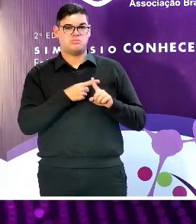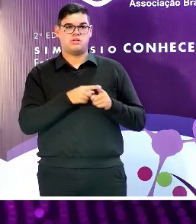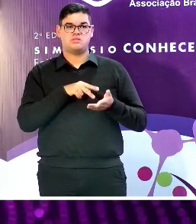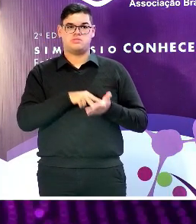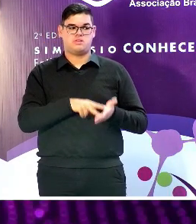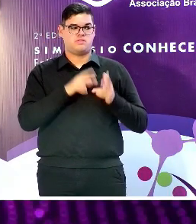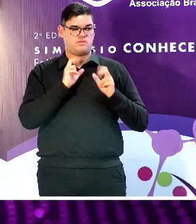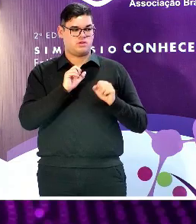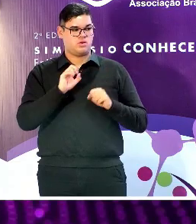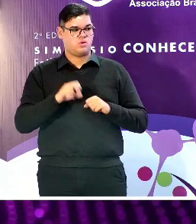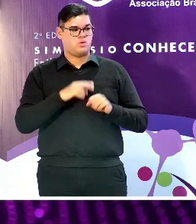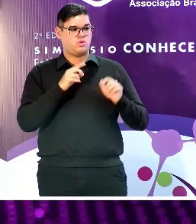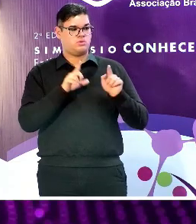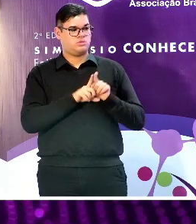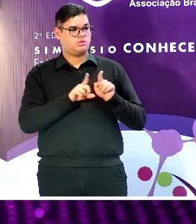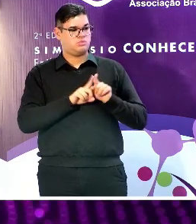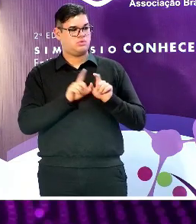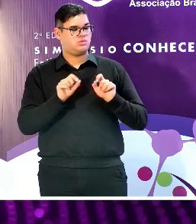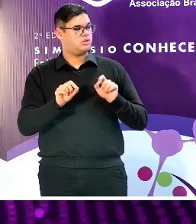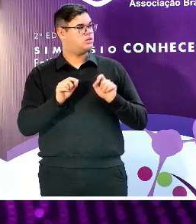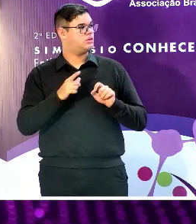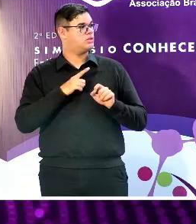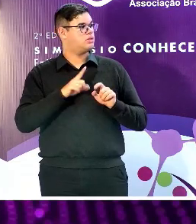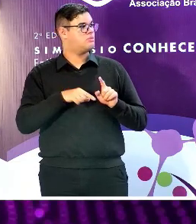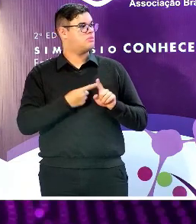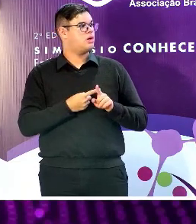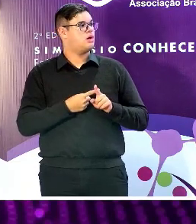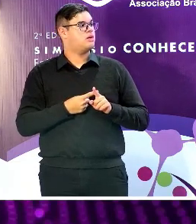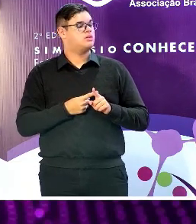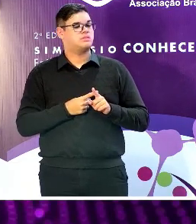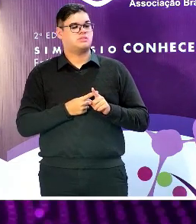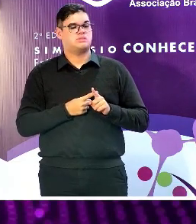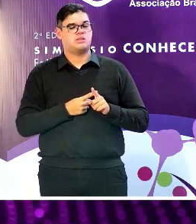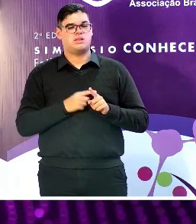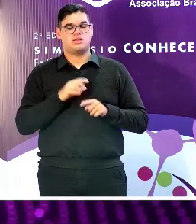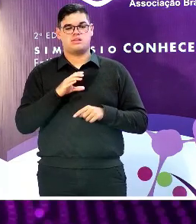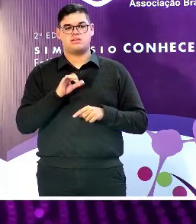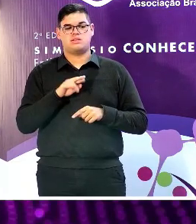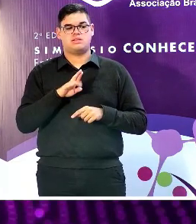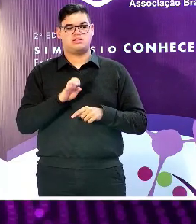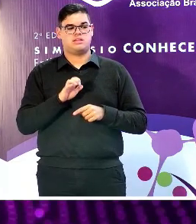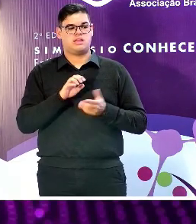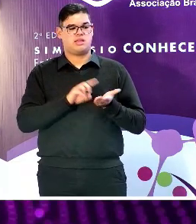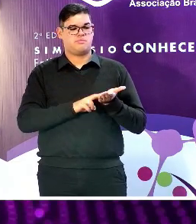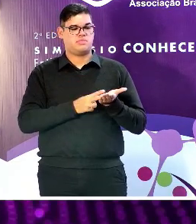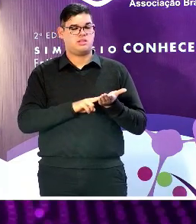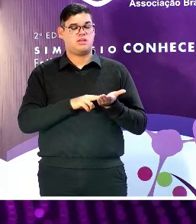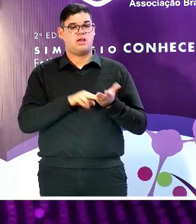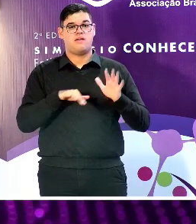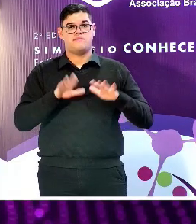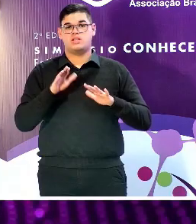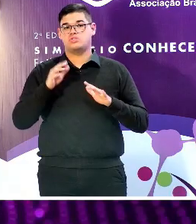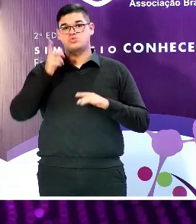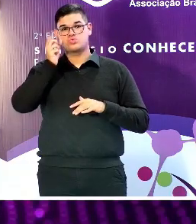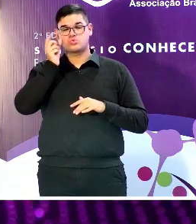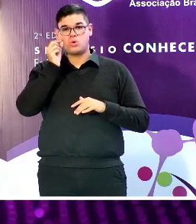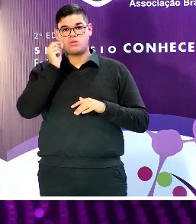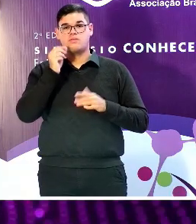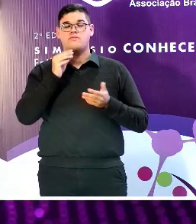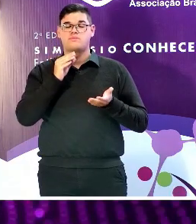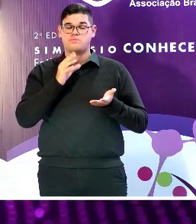ou mesmo as crises epiléticas, que costumam, na maioria das vezes, ter remissão quando o sono é induzido.